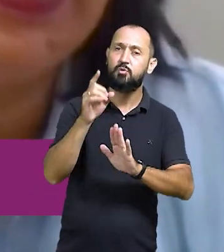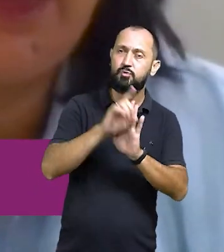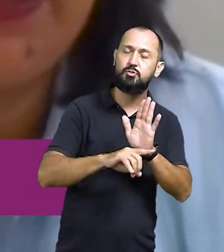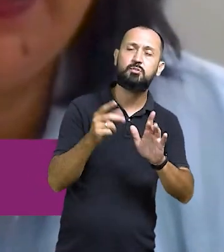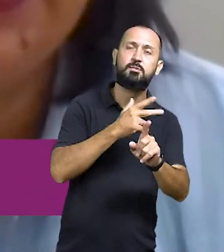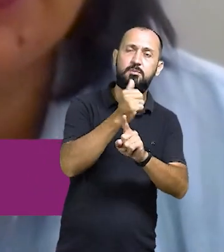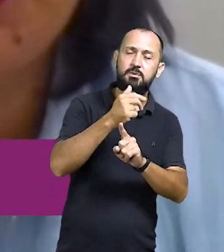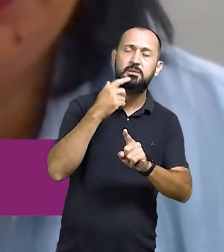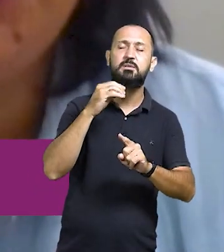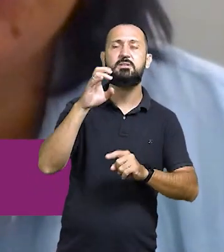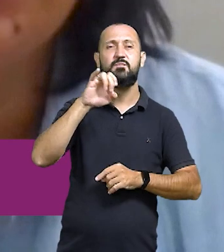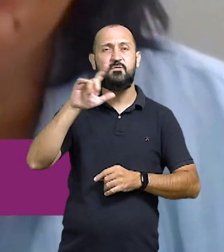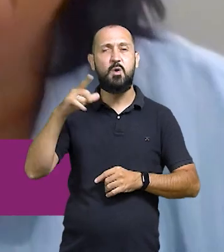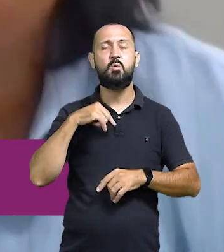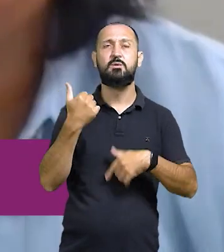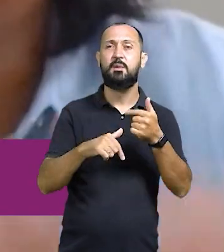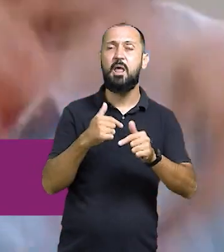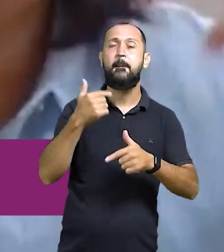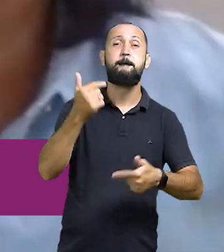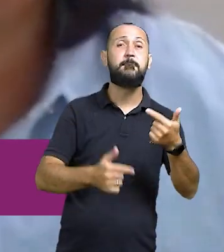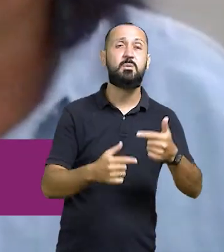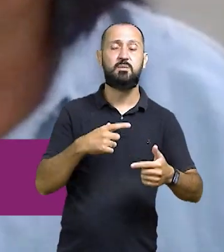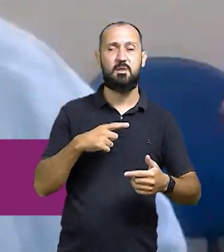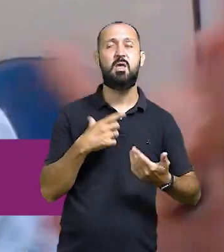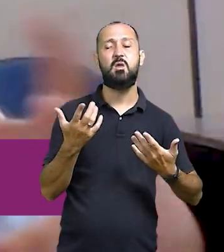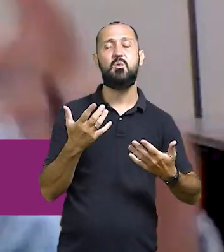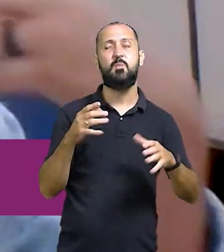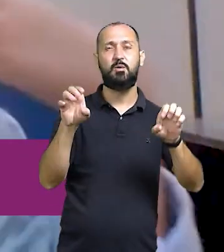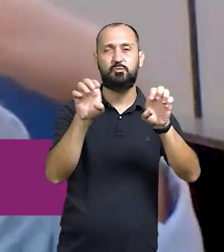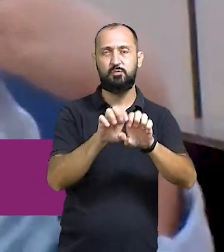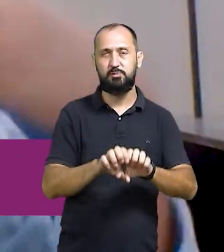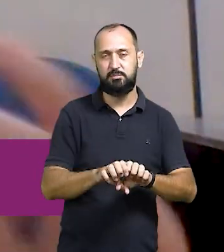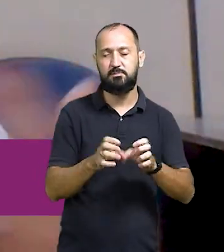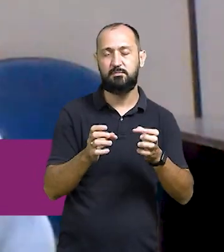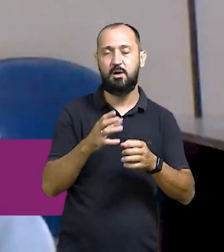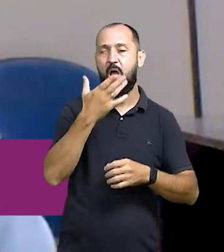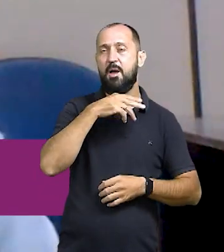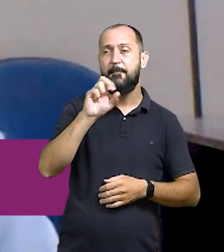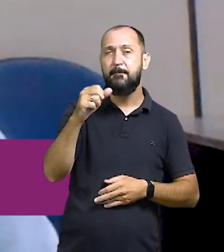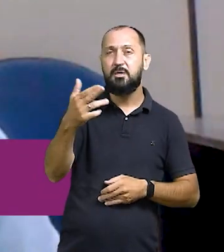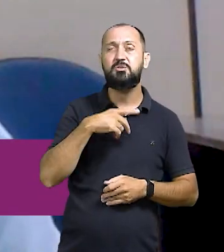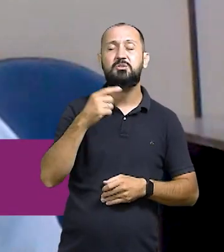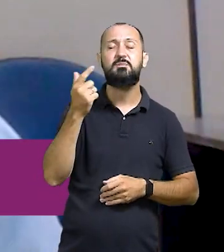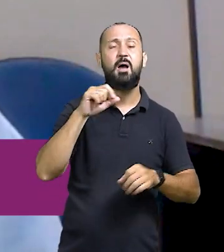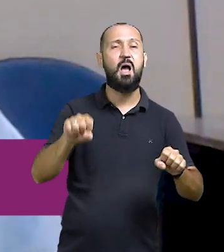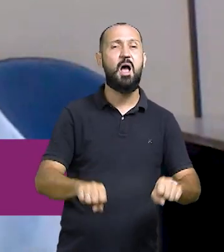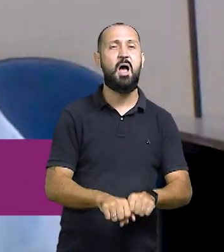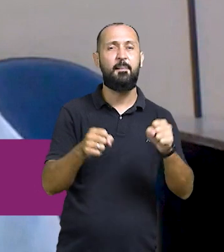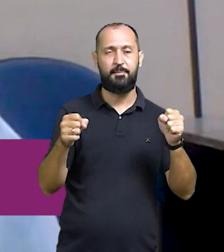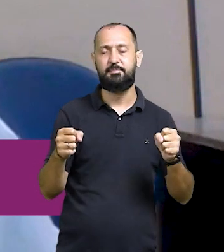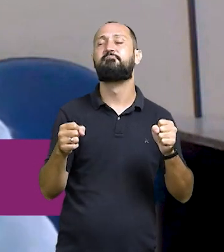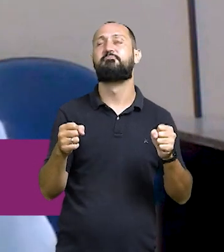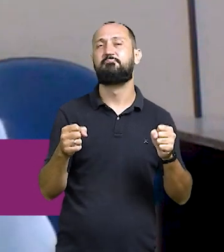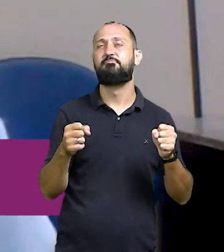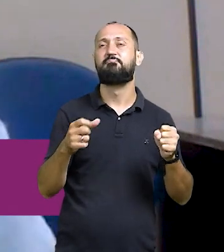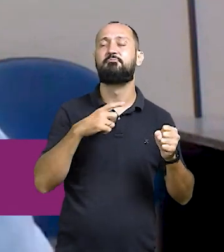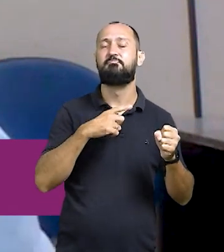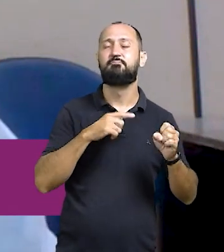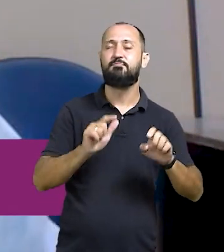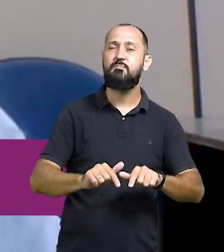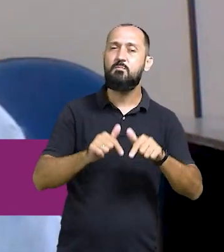política, poder e violência política de gênero. Porque, assim, não adianta a gente levantar uma bandeira dizendo assim, venham mulheres, participam da política, e o